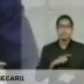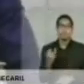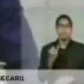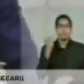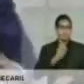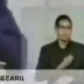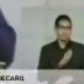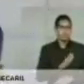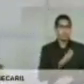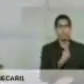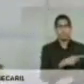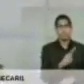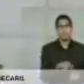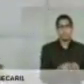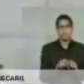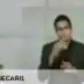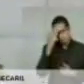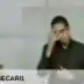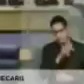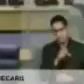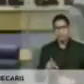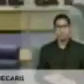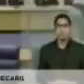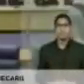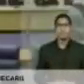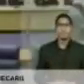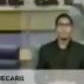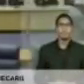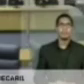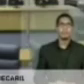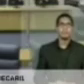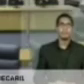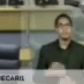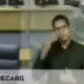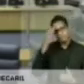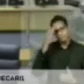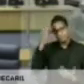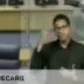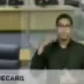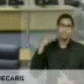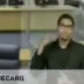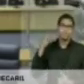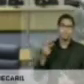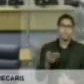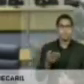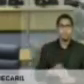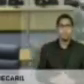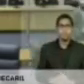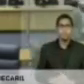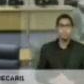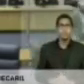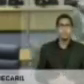nobres vereadores da casa. Obrigado, presidente. Obrigada, vereador Felipe Beccari.